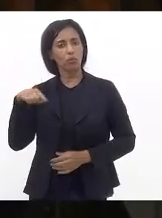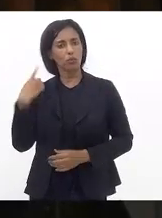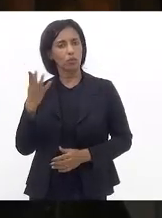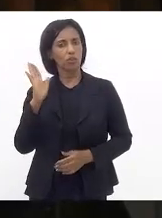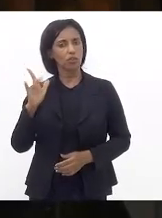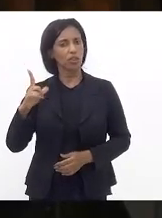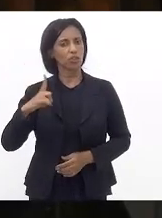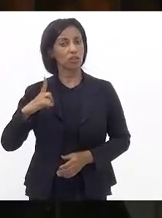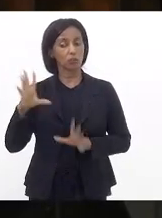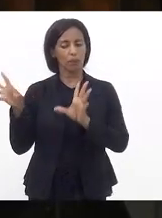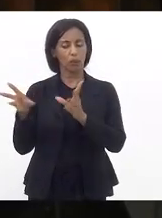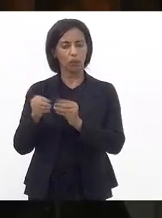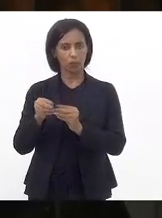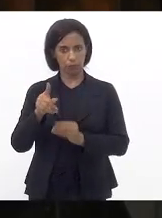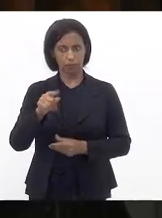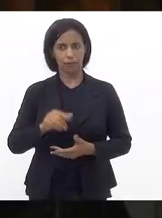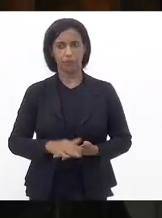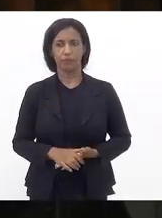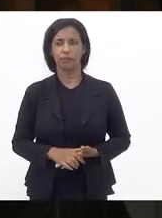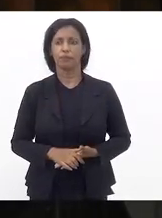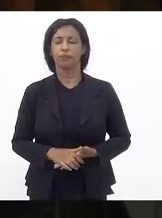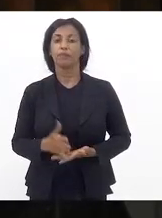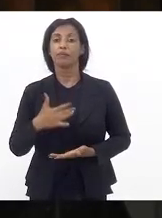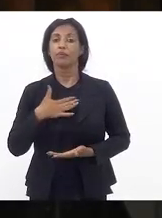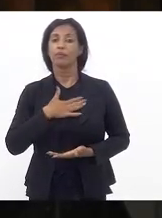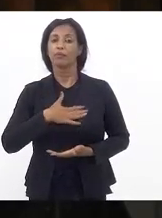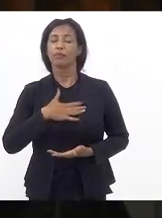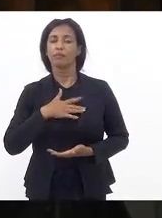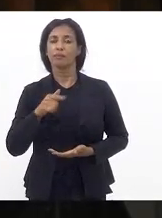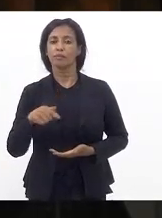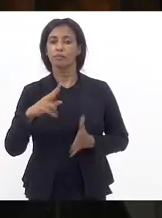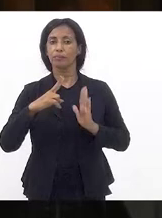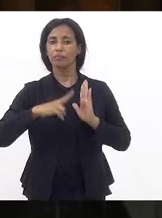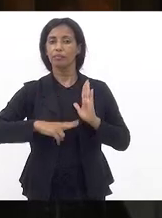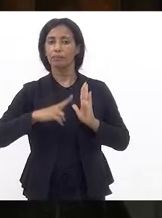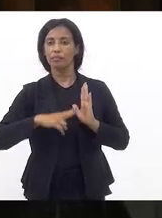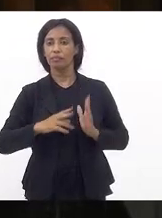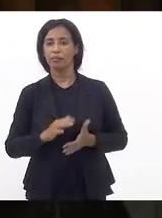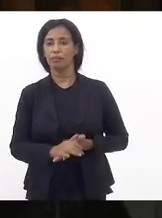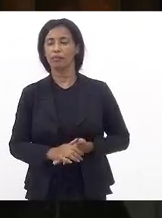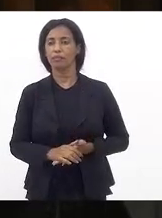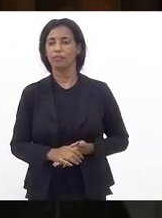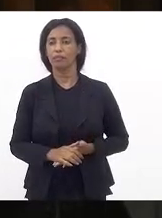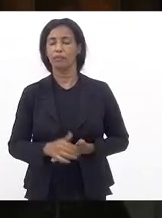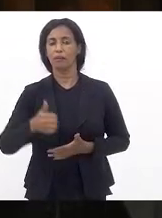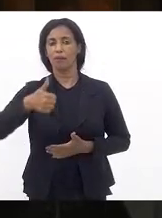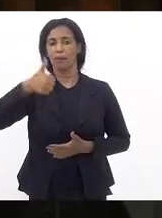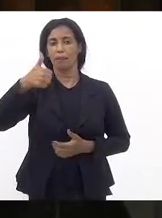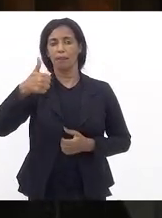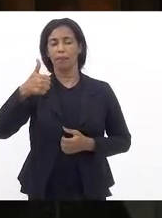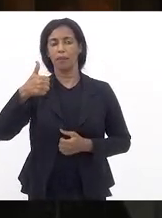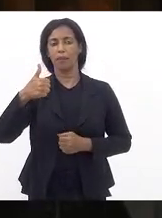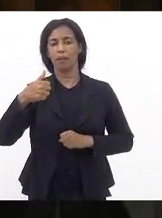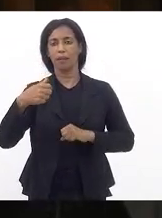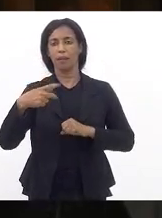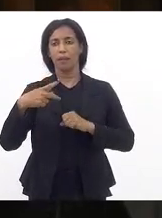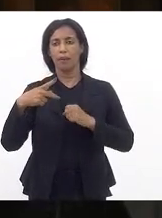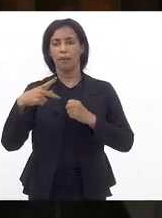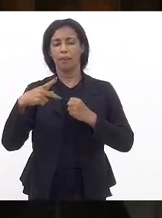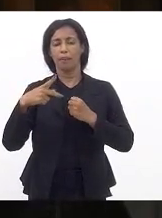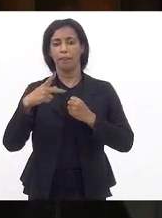nós tivemos e só para concluir Presidente eu gostaria que ir de ler primeiro de Pedro o